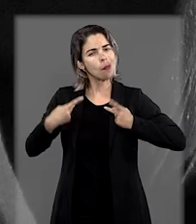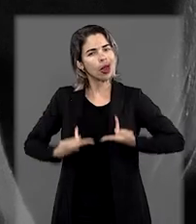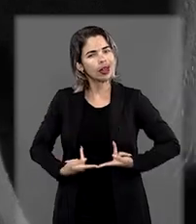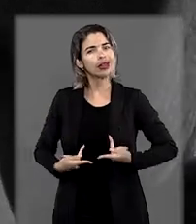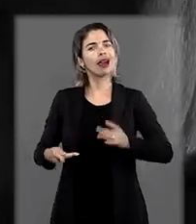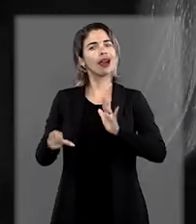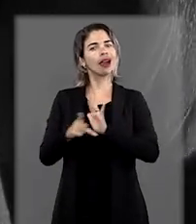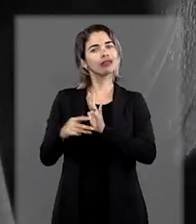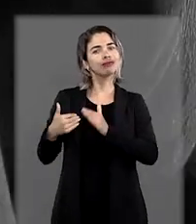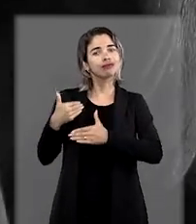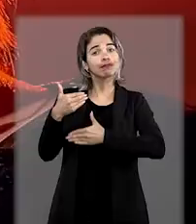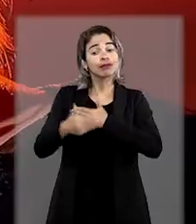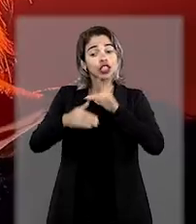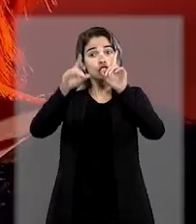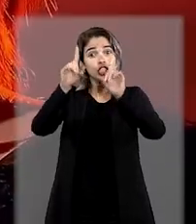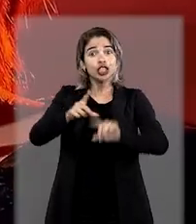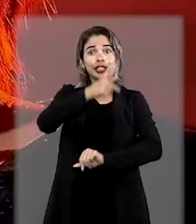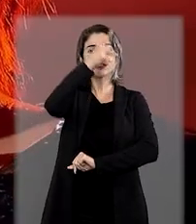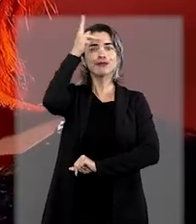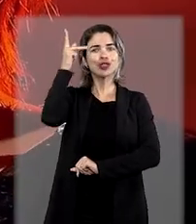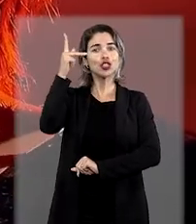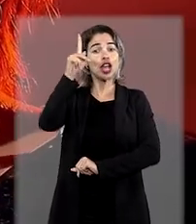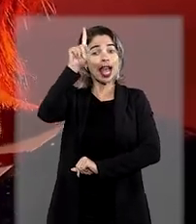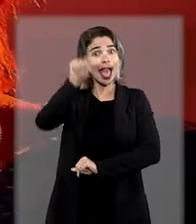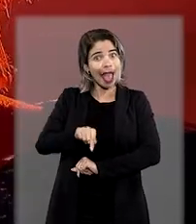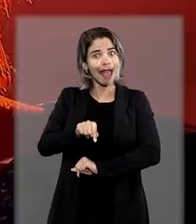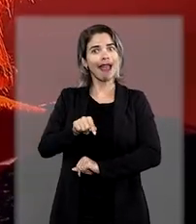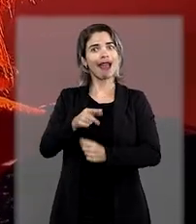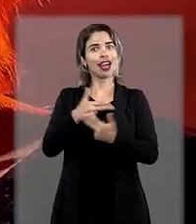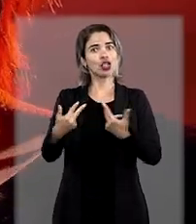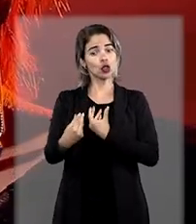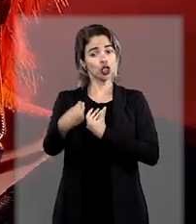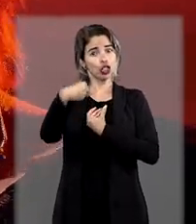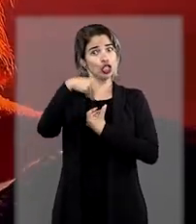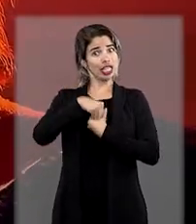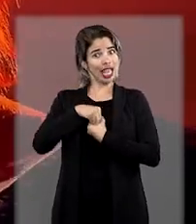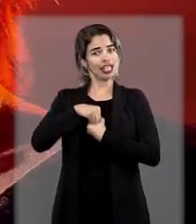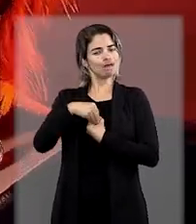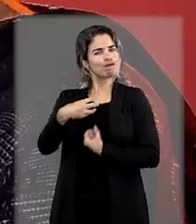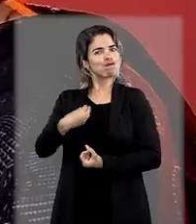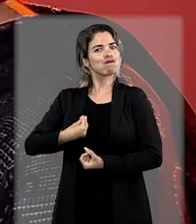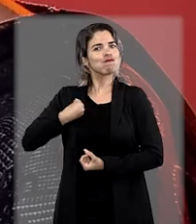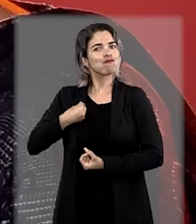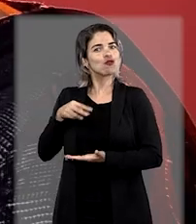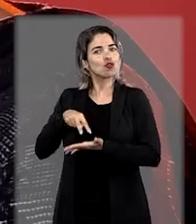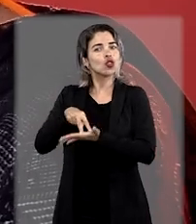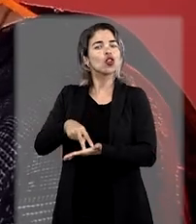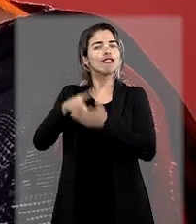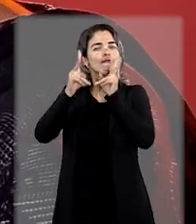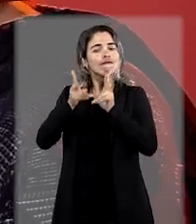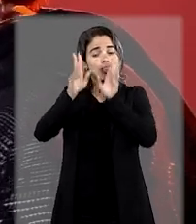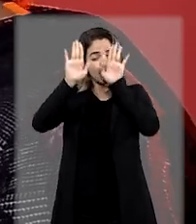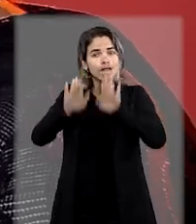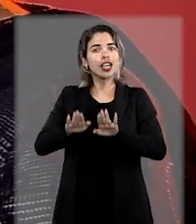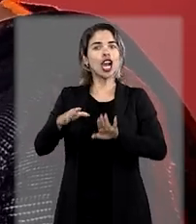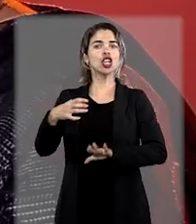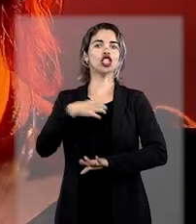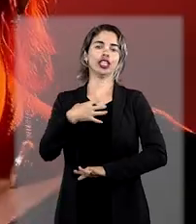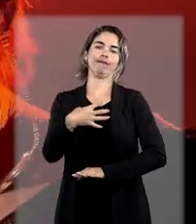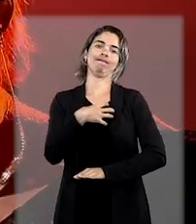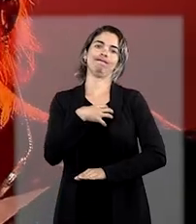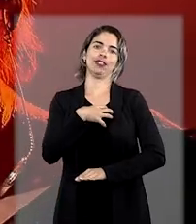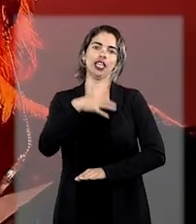é um ato de direito as pessoas serem estarem permanecerem E ficarem